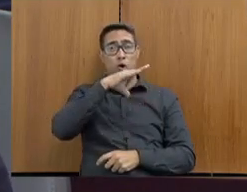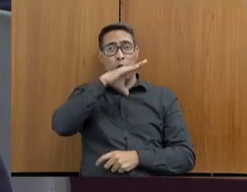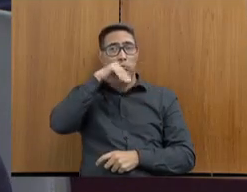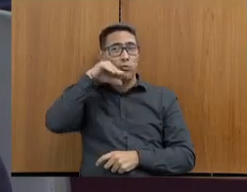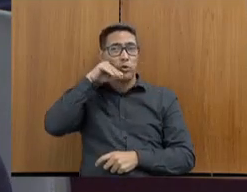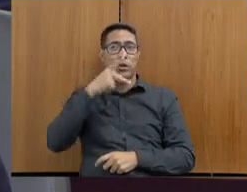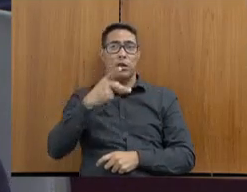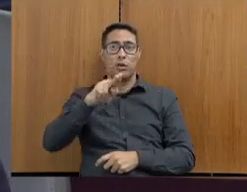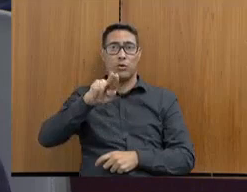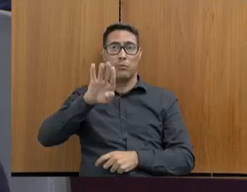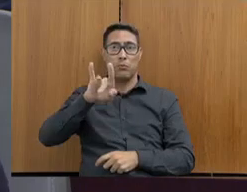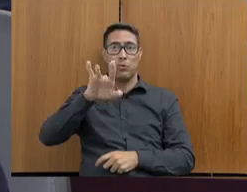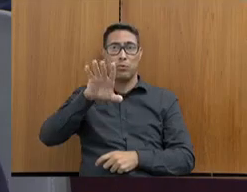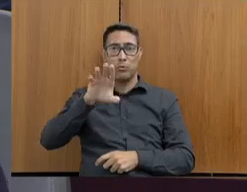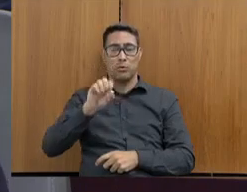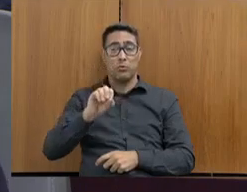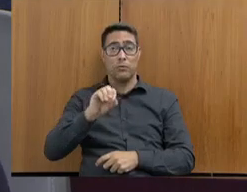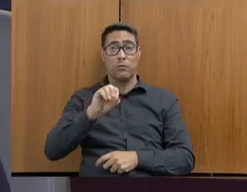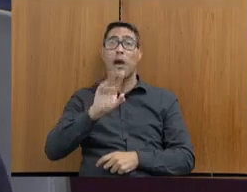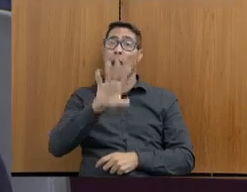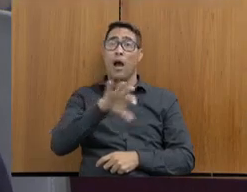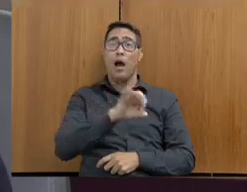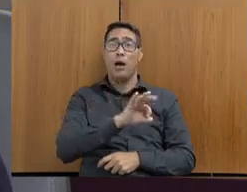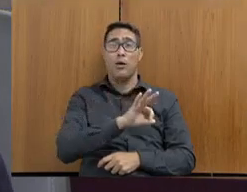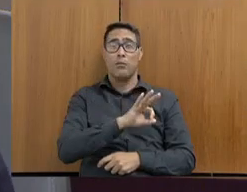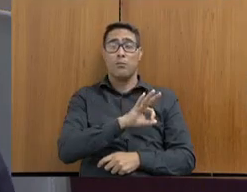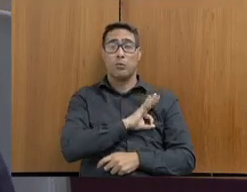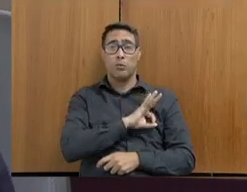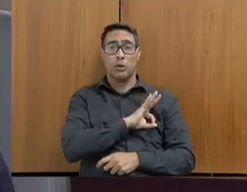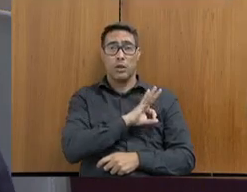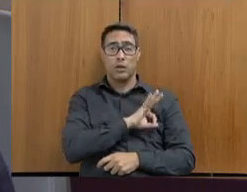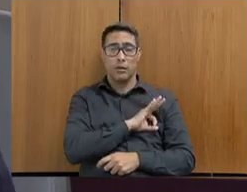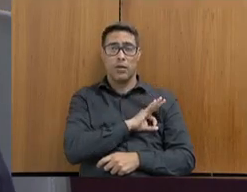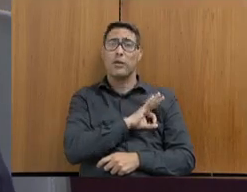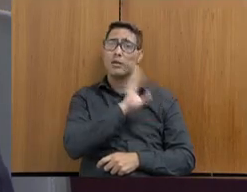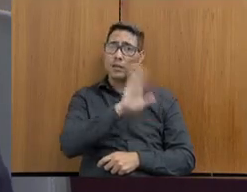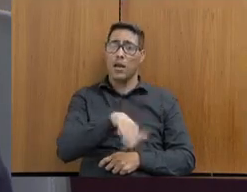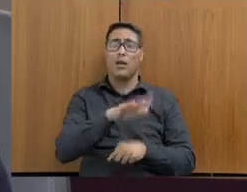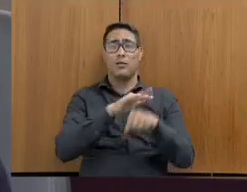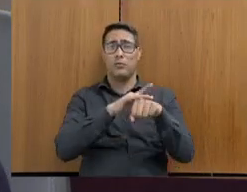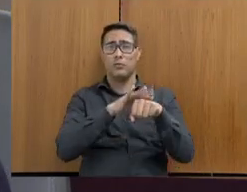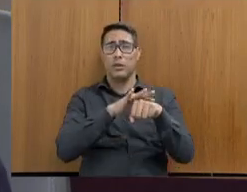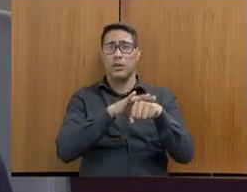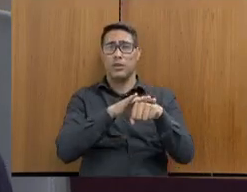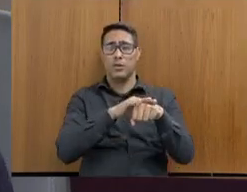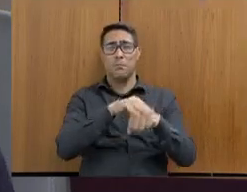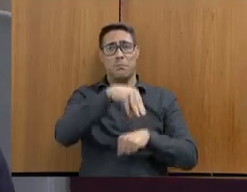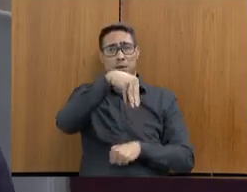está adoecida Polícia Militar Polícia Civil